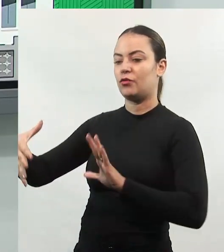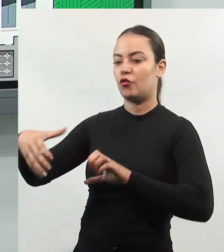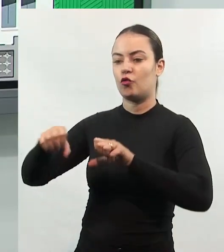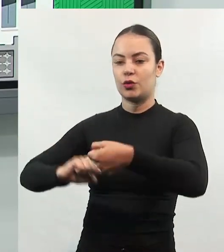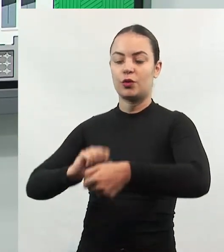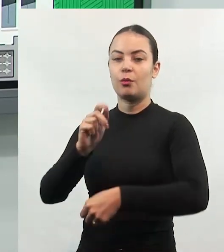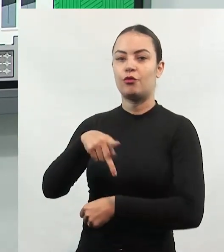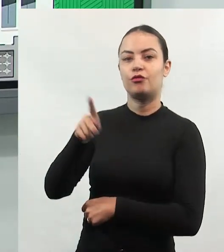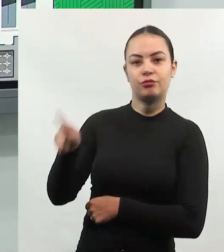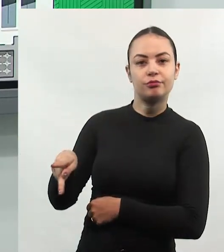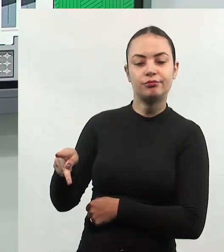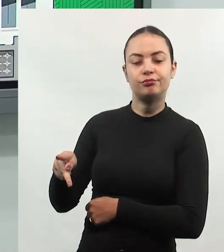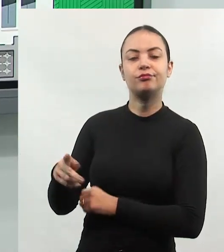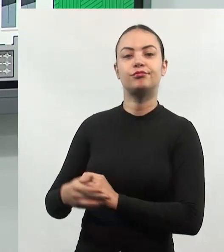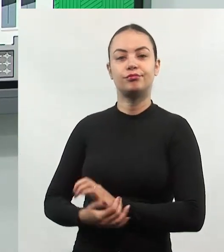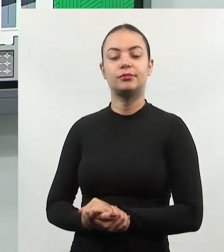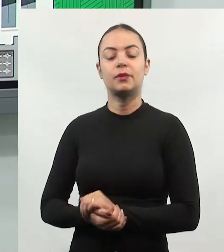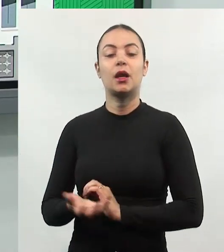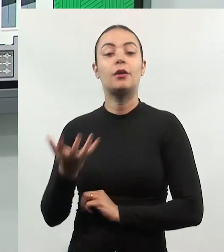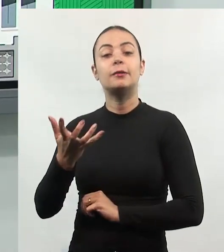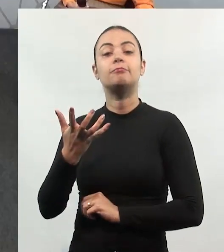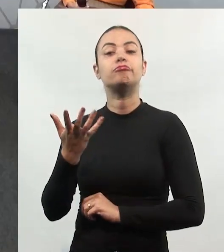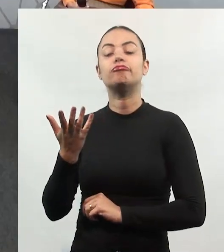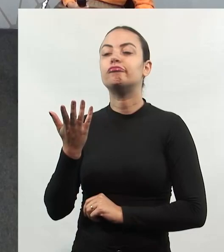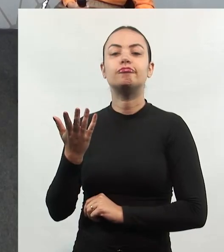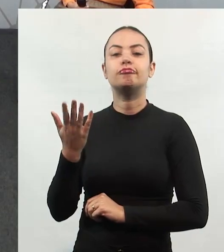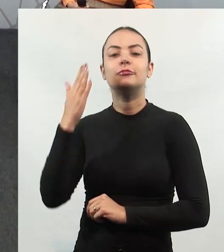vocês vieram, como chegaram no Carmela.